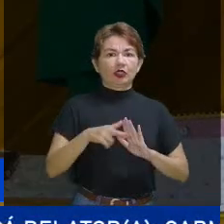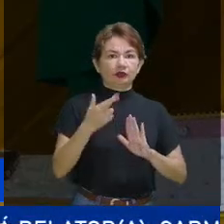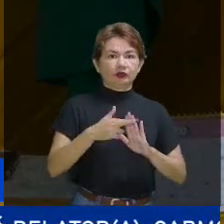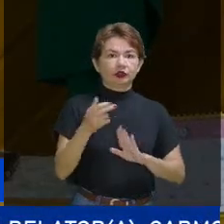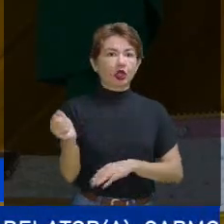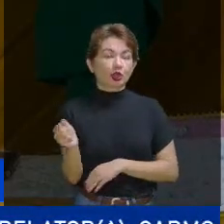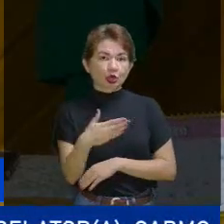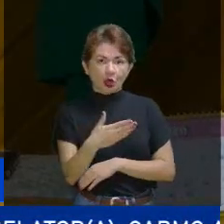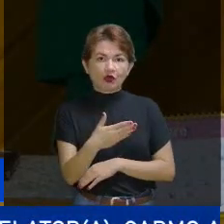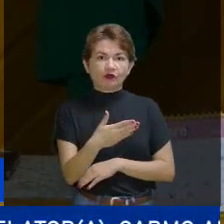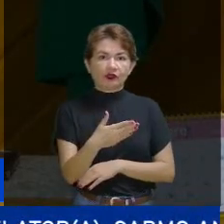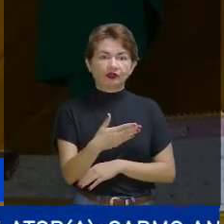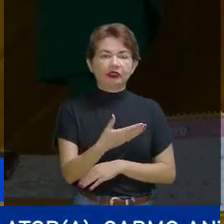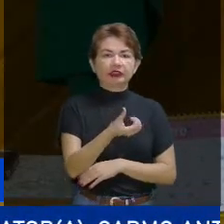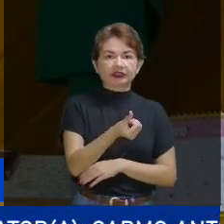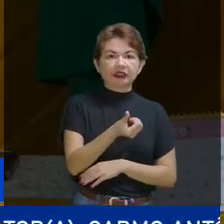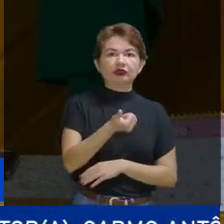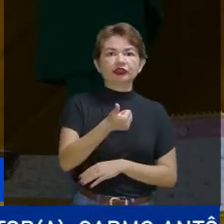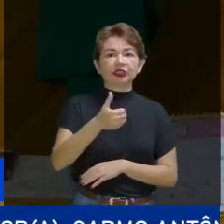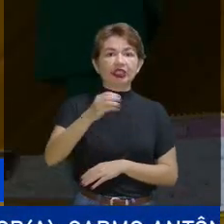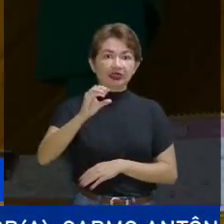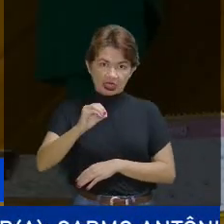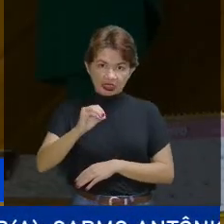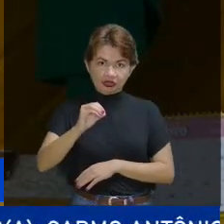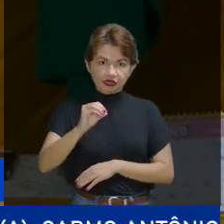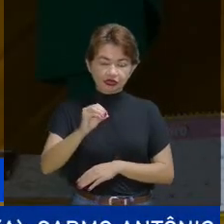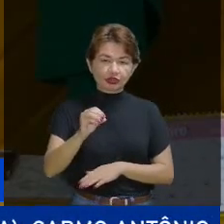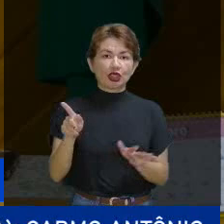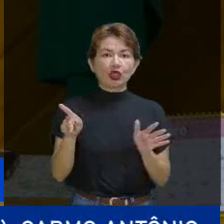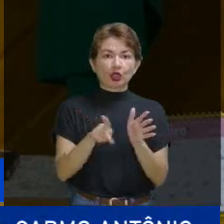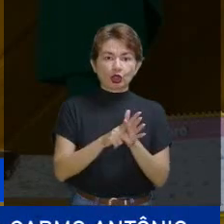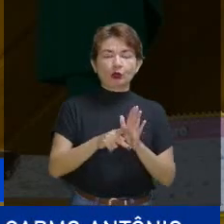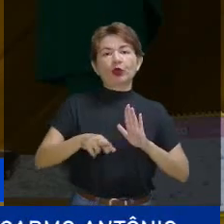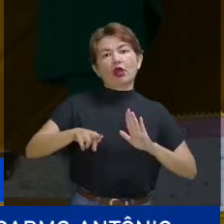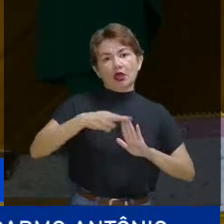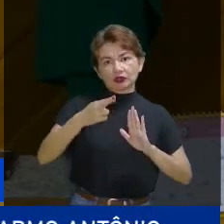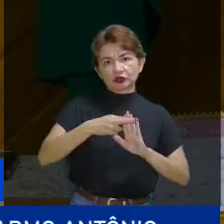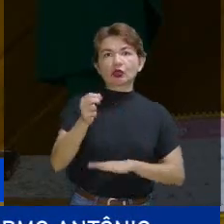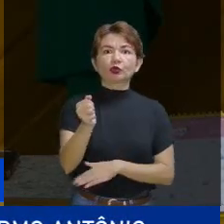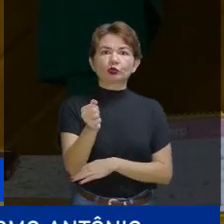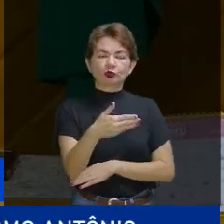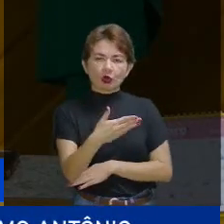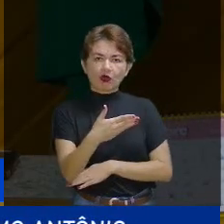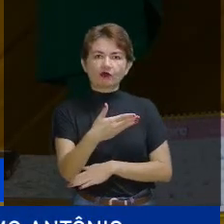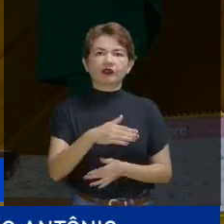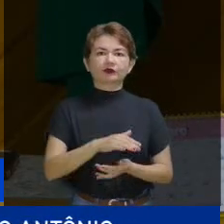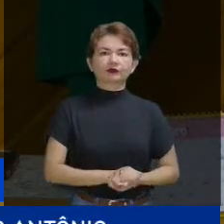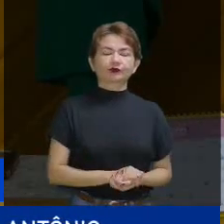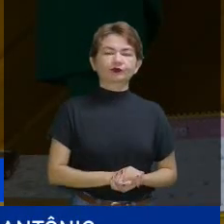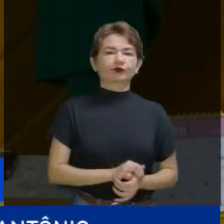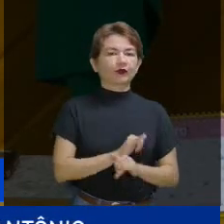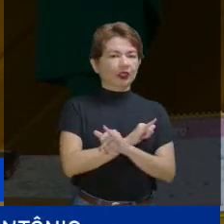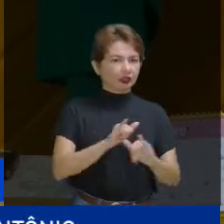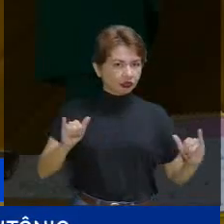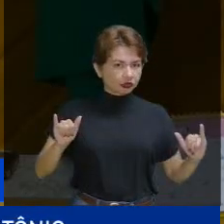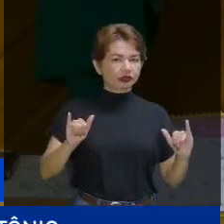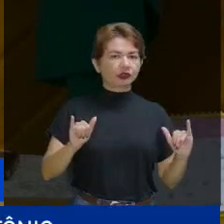nova resolução, que é a resolução 610. E nesta resolução não apenas se